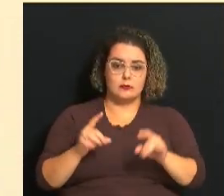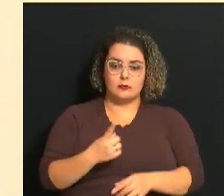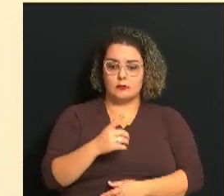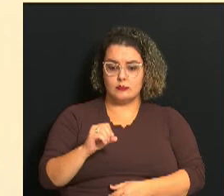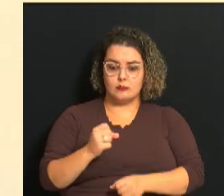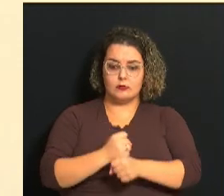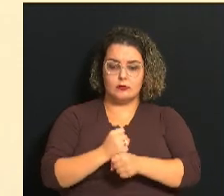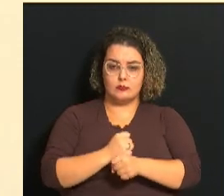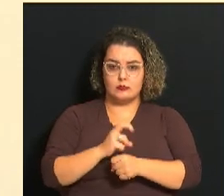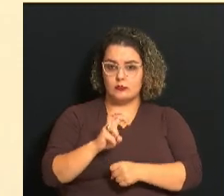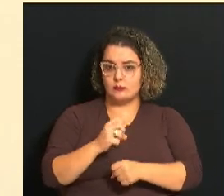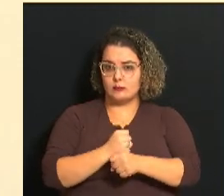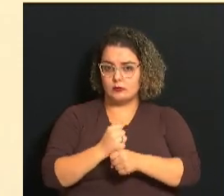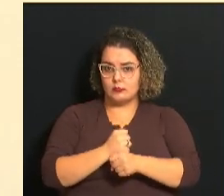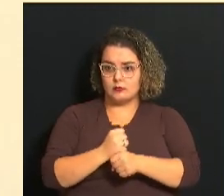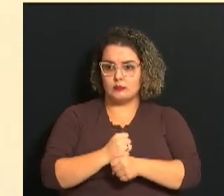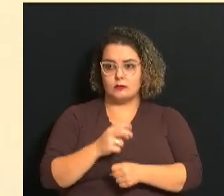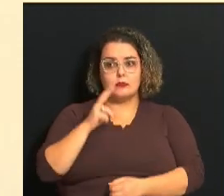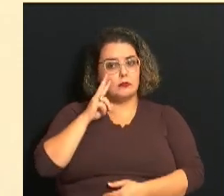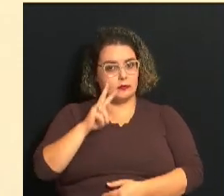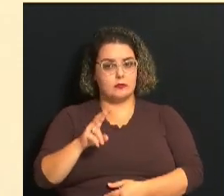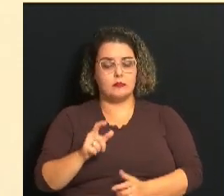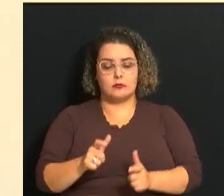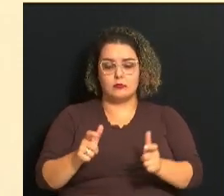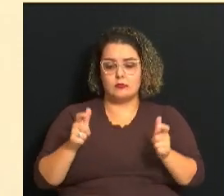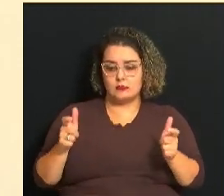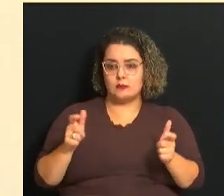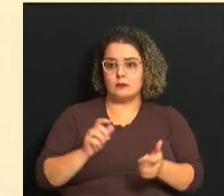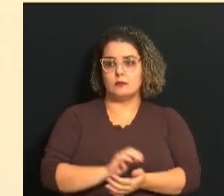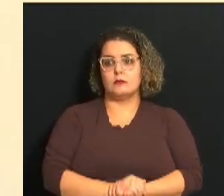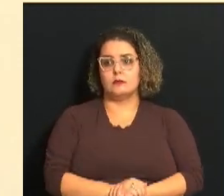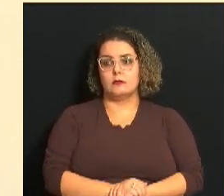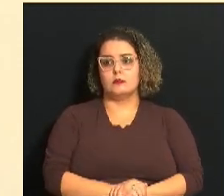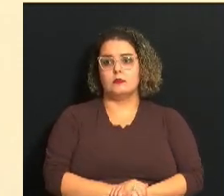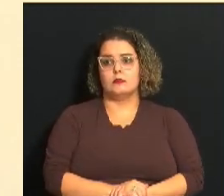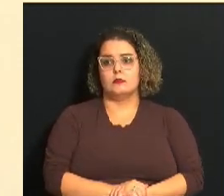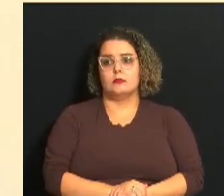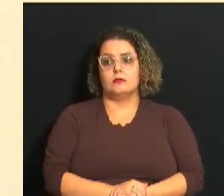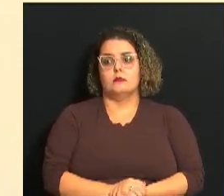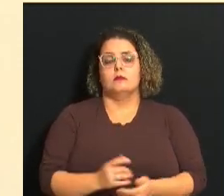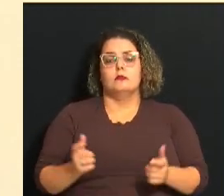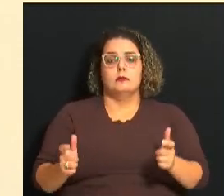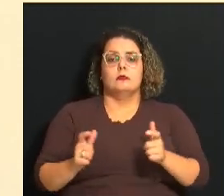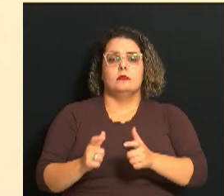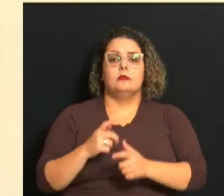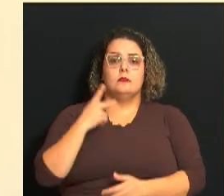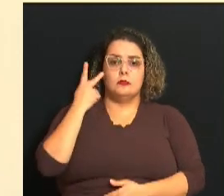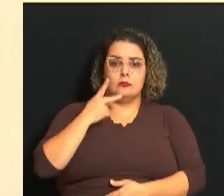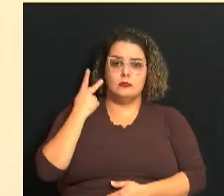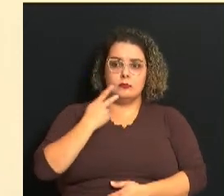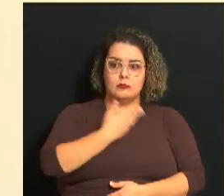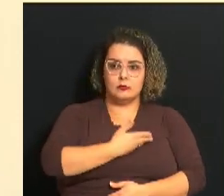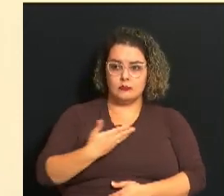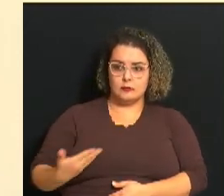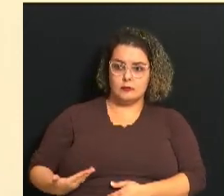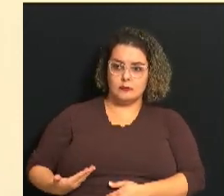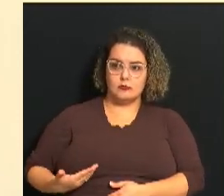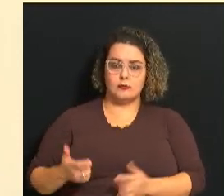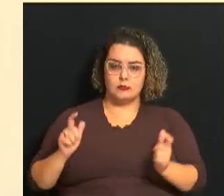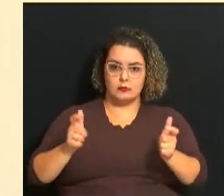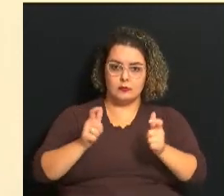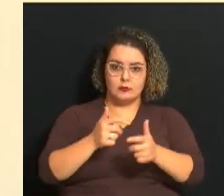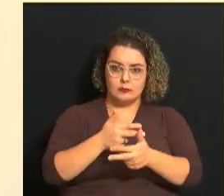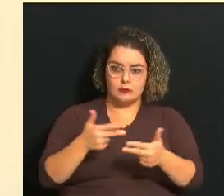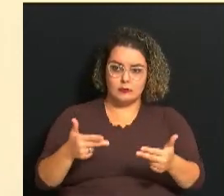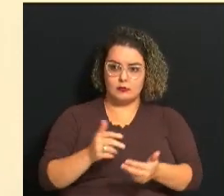anos cinco anos para que a gente possa ver se tá vendo um crescimento uma redução E aí cobrar políticas públicas que atuam em né para reduzir isso